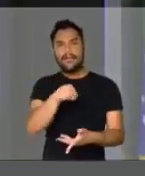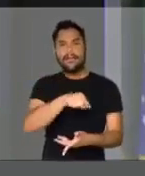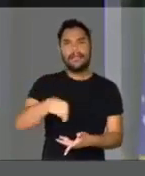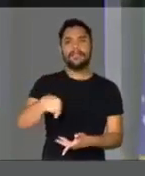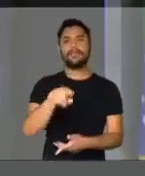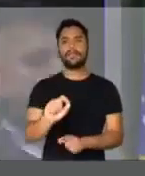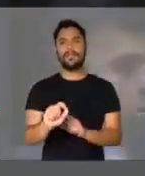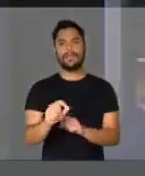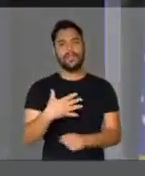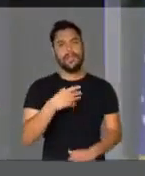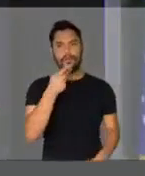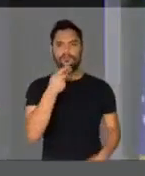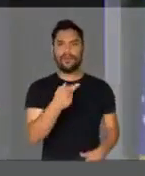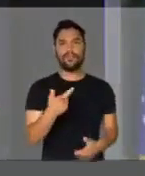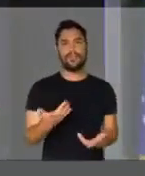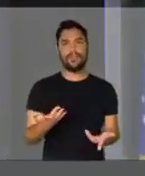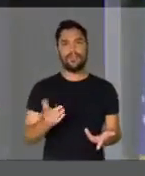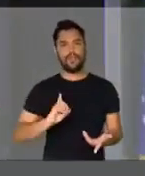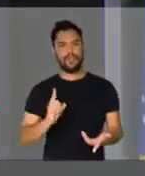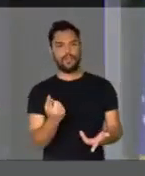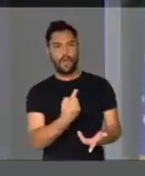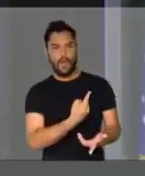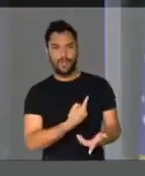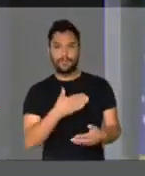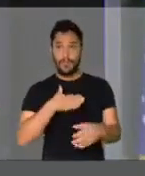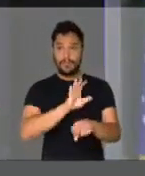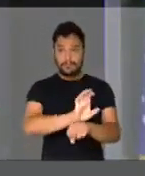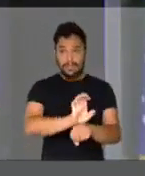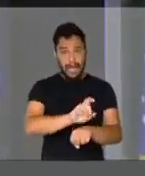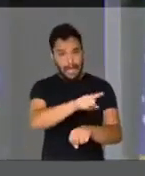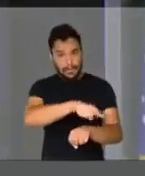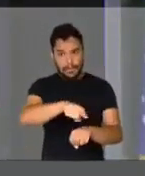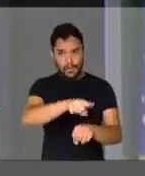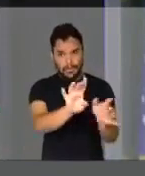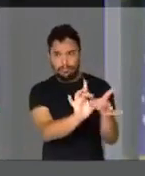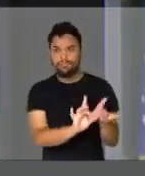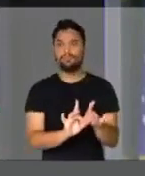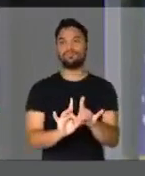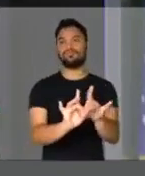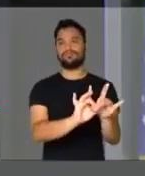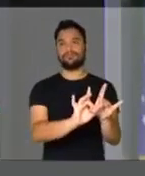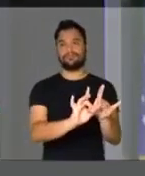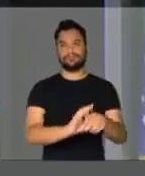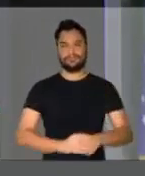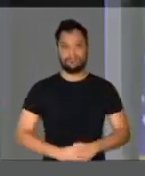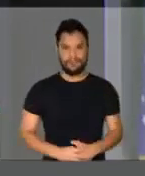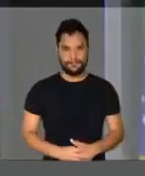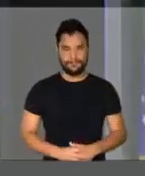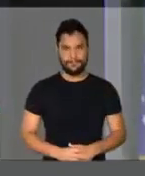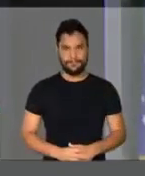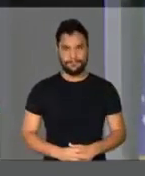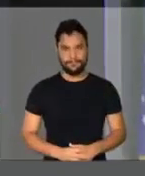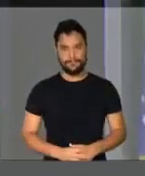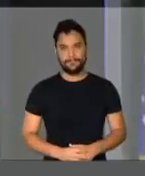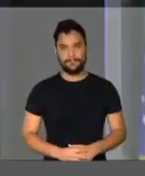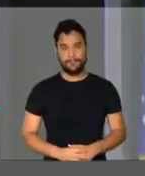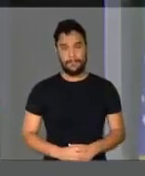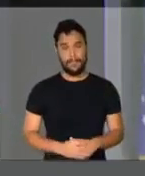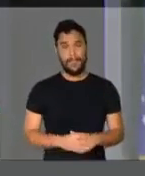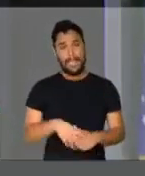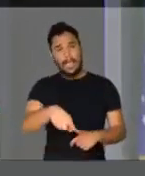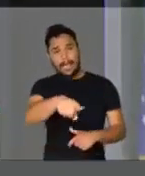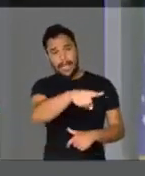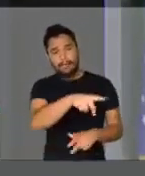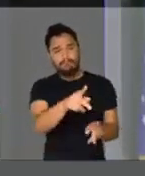comunidade, poderia dizer que somos todos nós como que um só corpo e um só espírito. E foi dessa